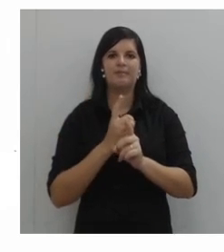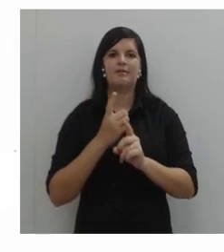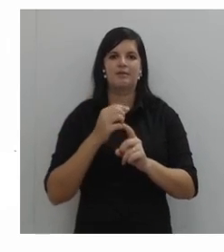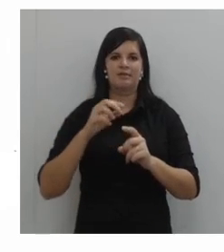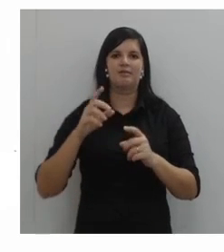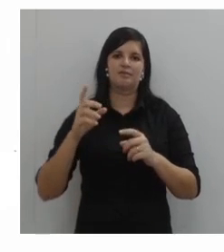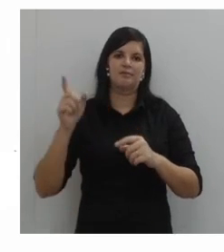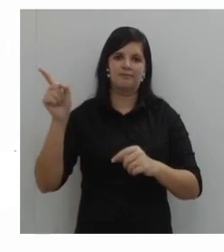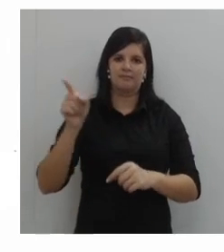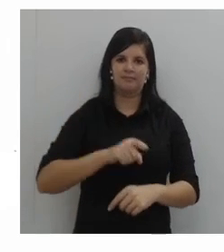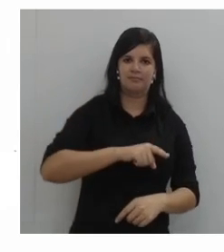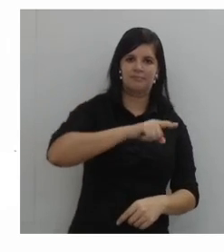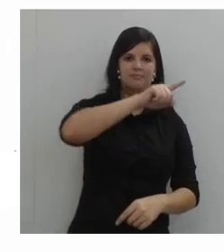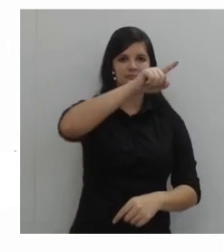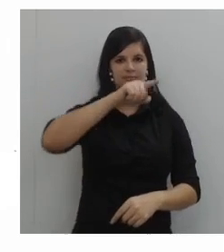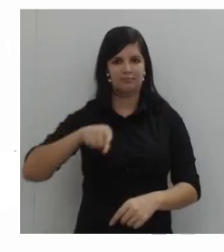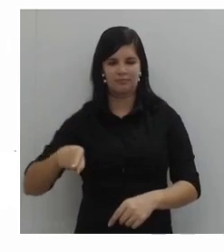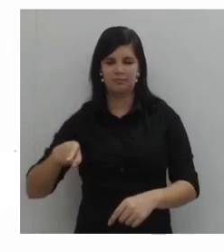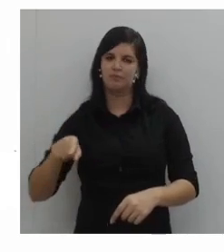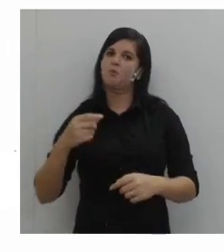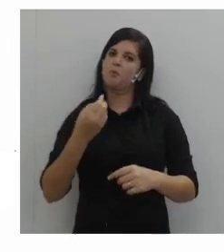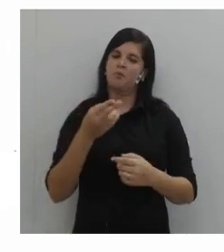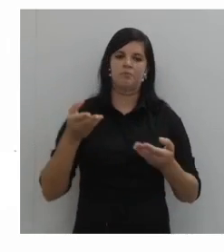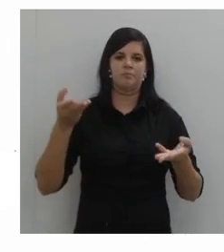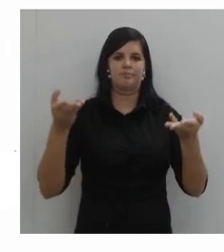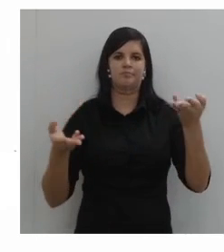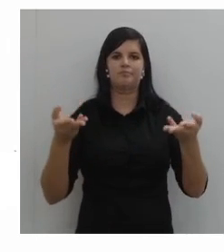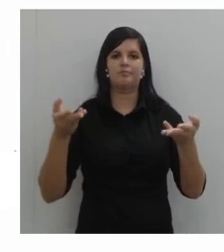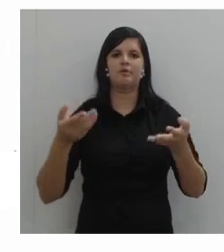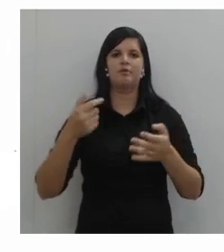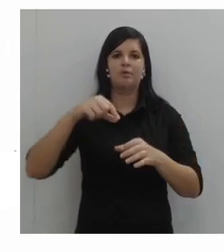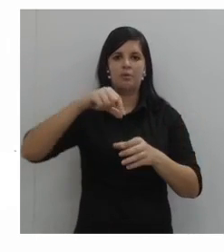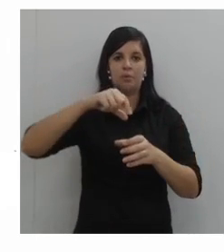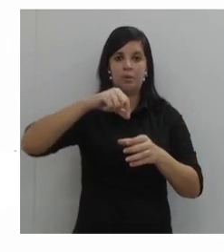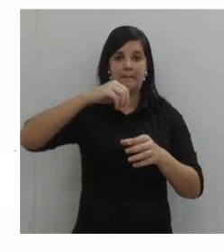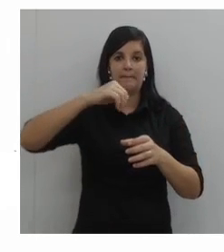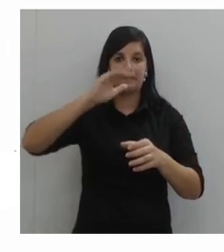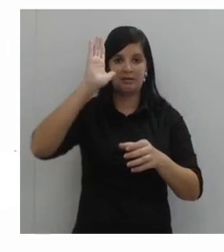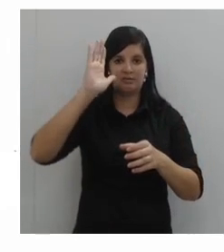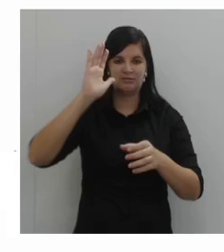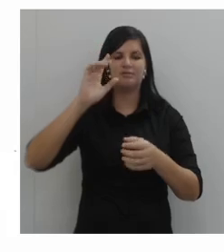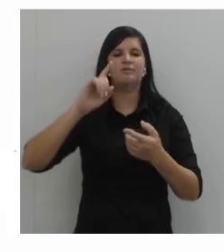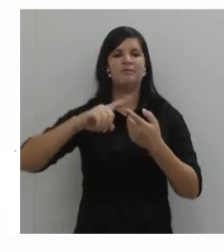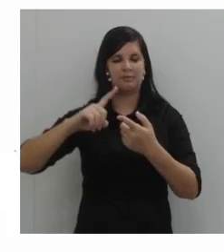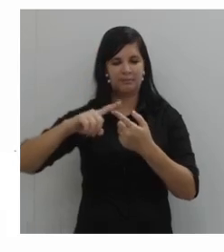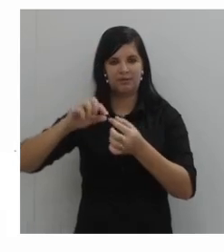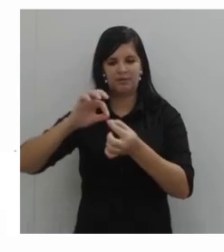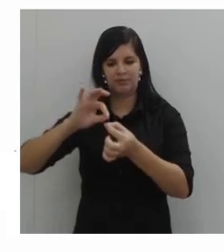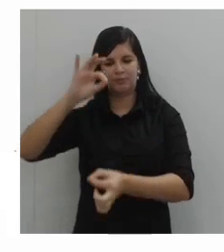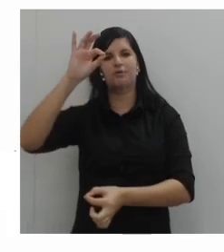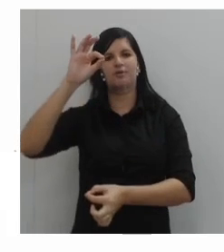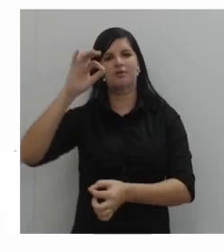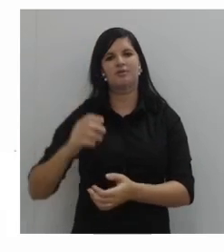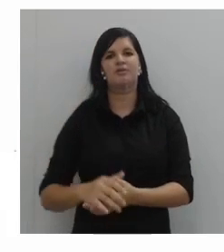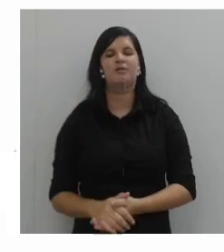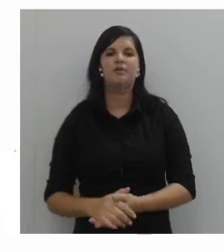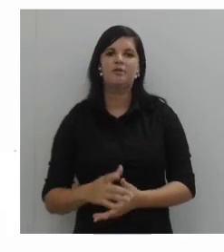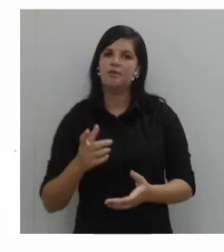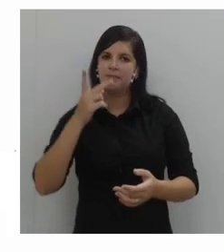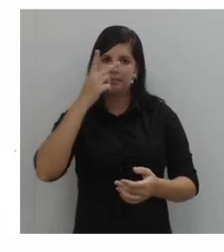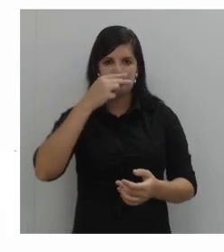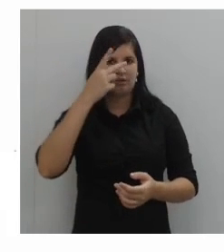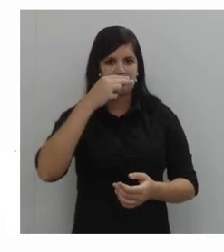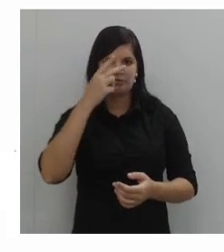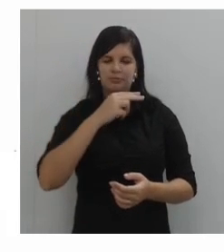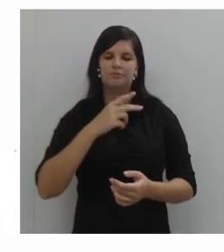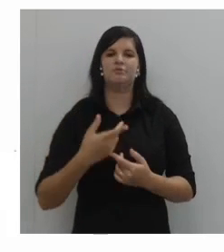grandezas diretamente proporcionais. À medida que eu aumento a quantidade de gotas, a altura também aumenta. E aumenta na mesma